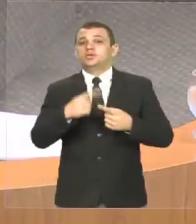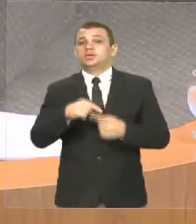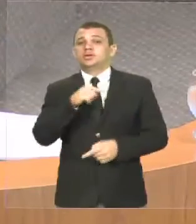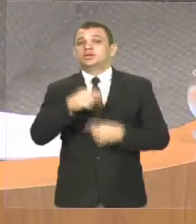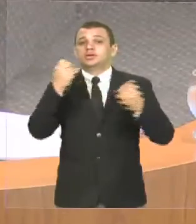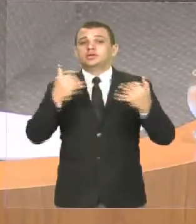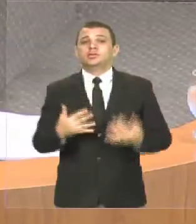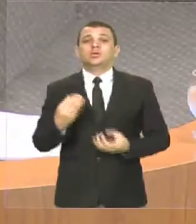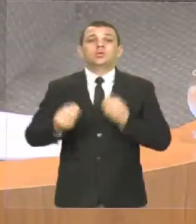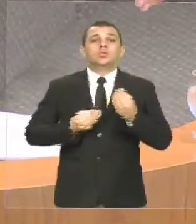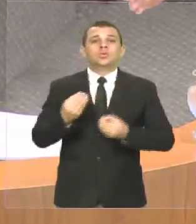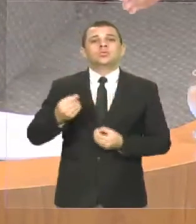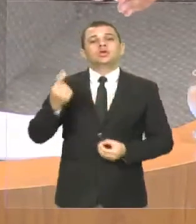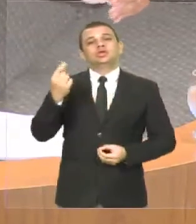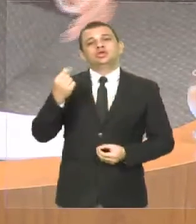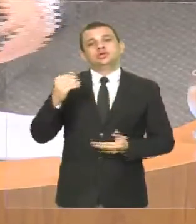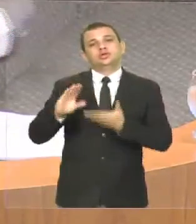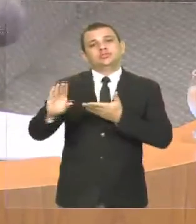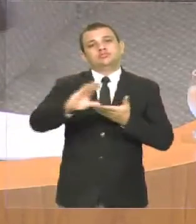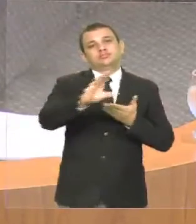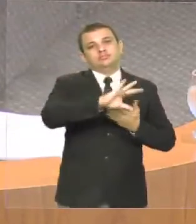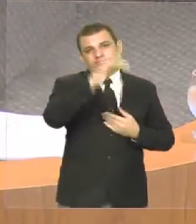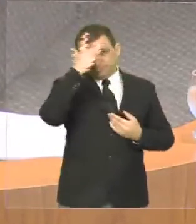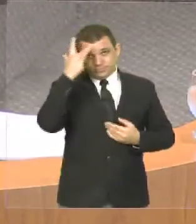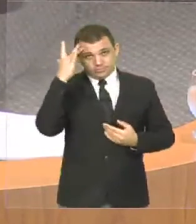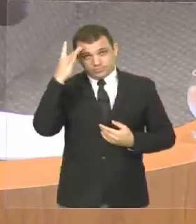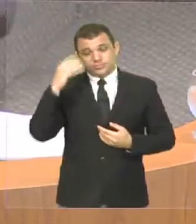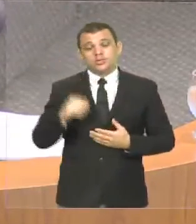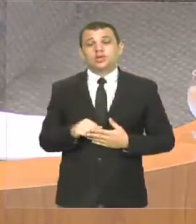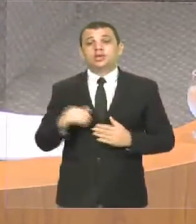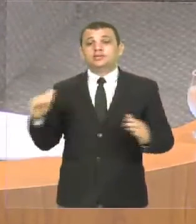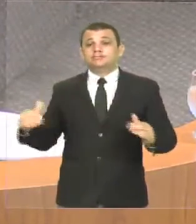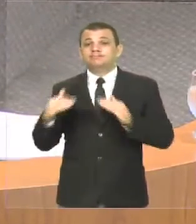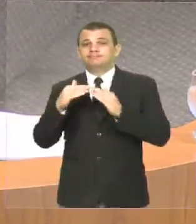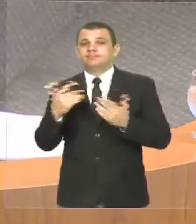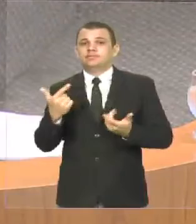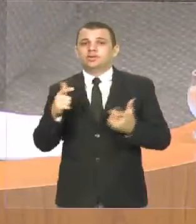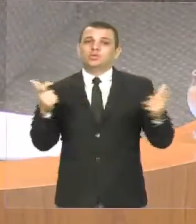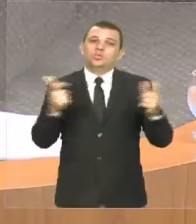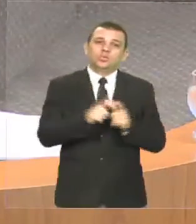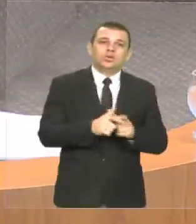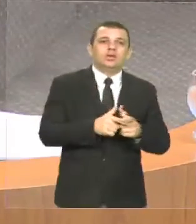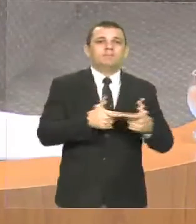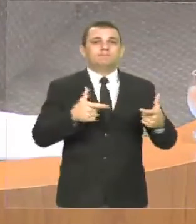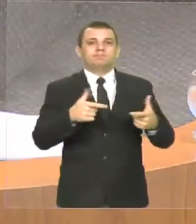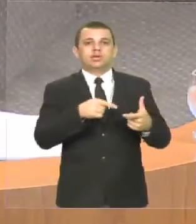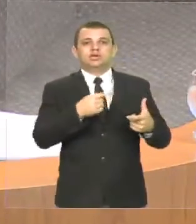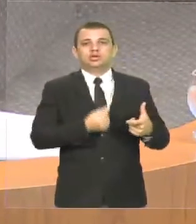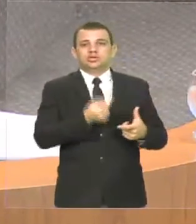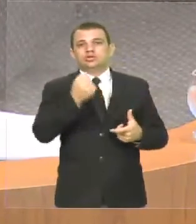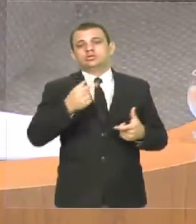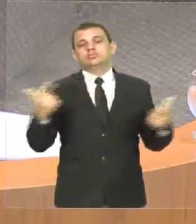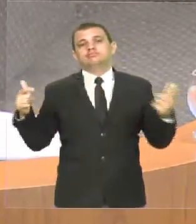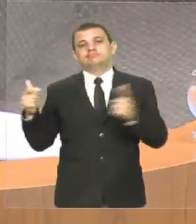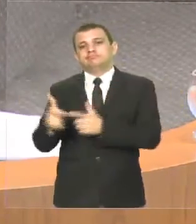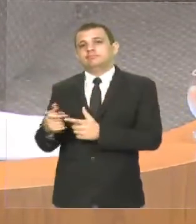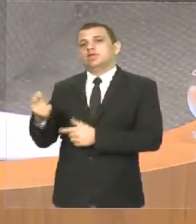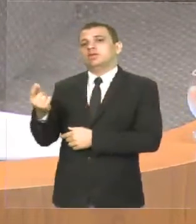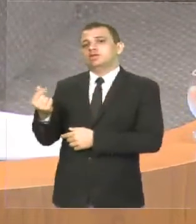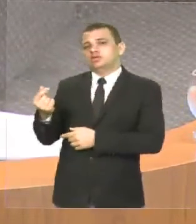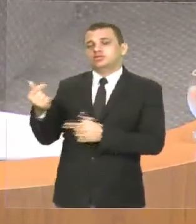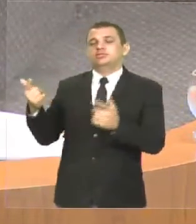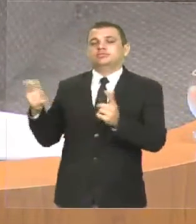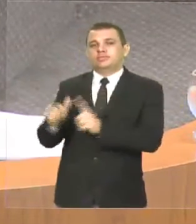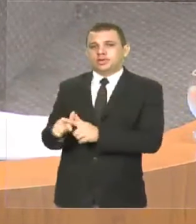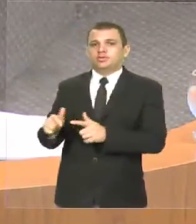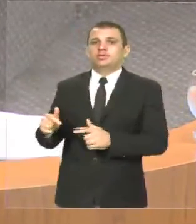da distribuição de renda, onde há mais ou menos concentração de renda, é o índice Gini. Quanto mais próximo de 1